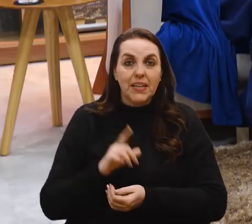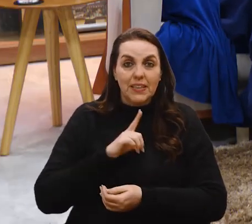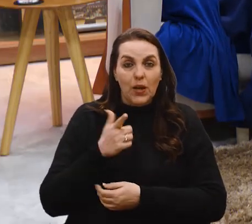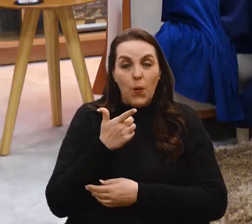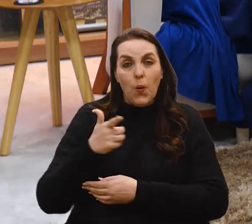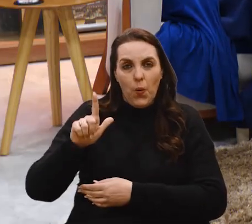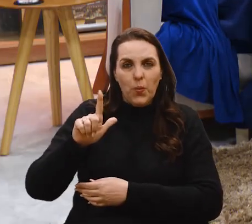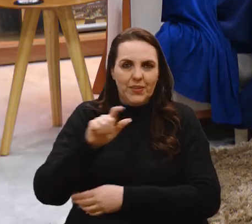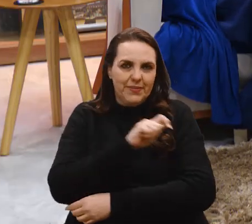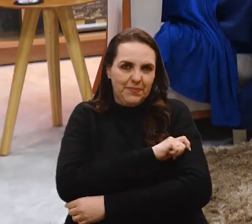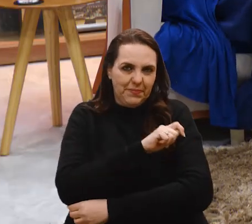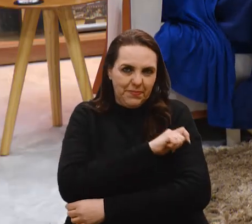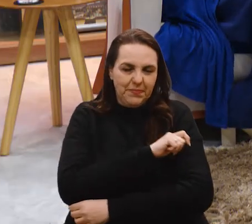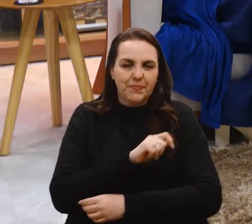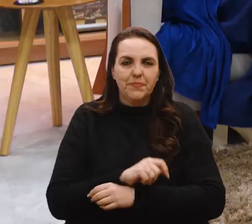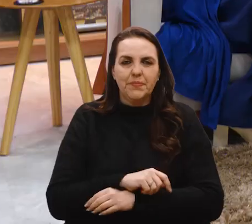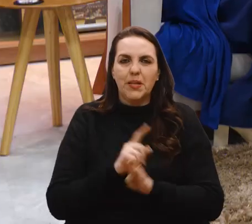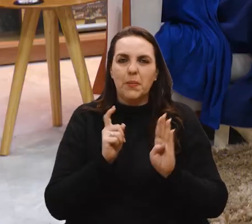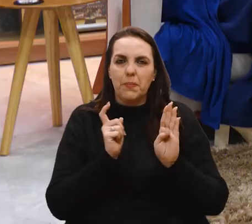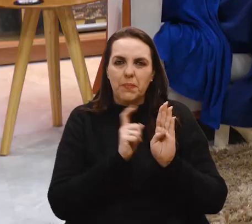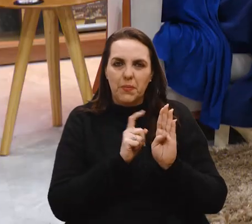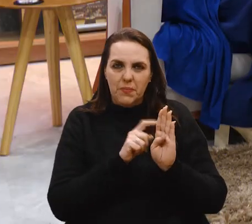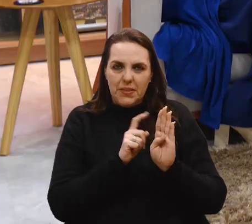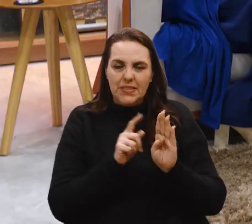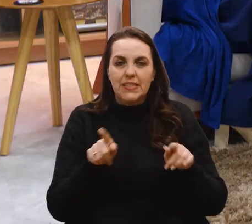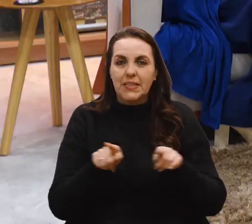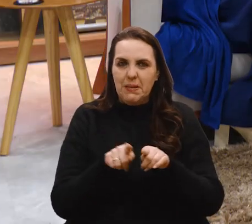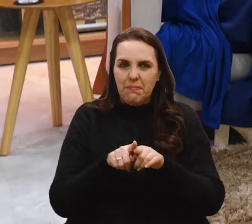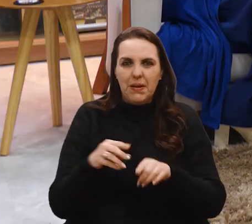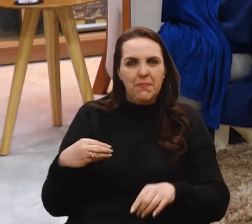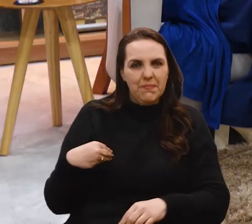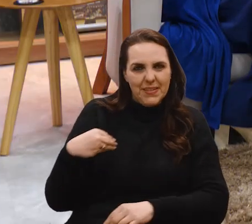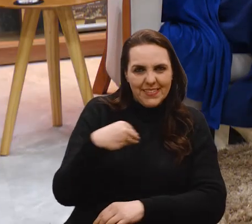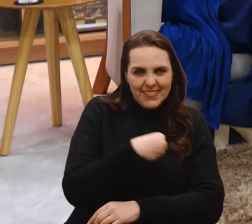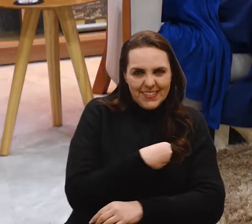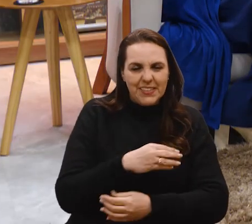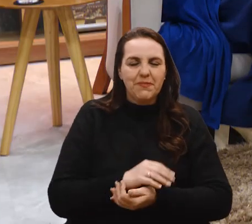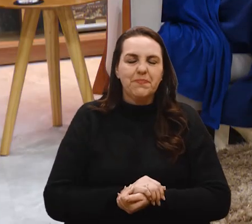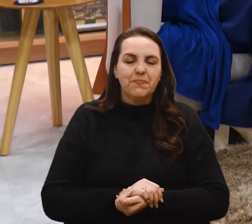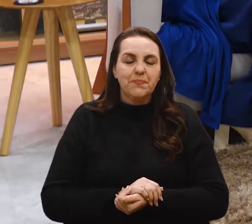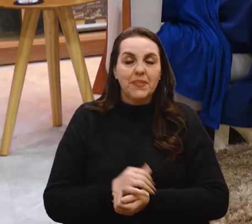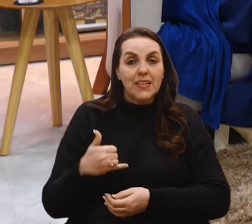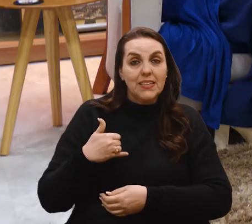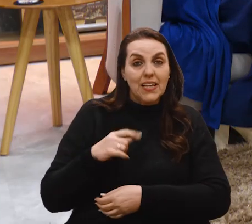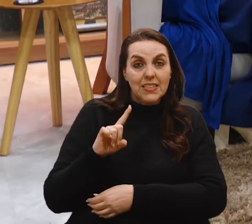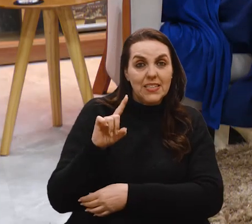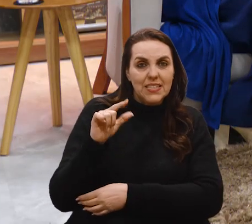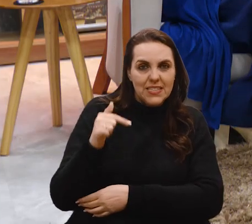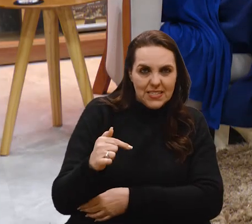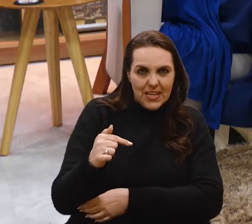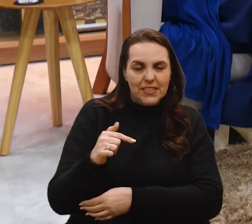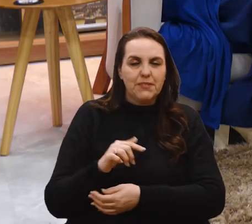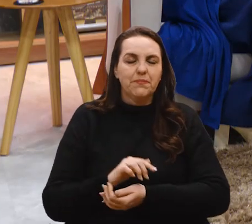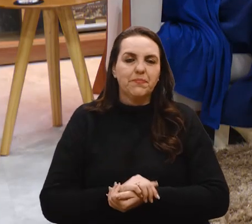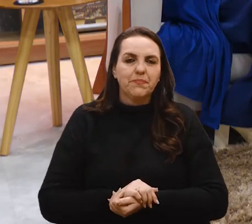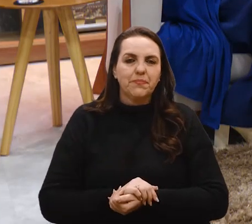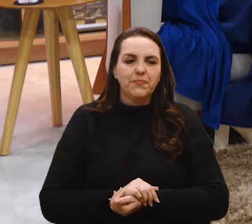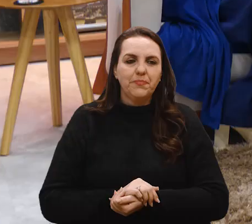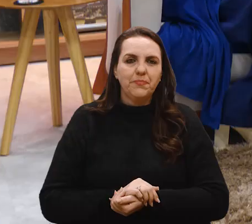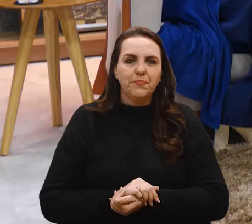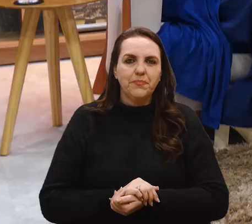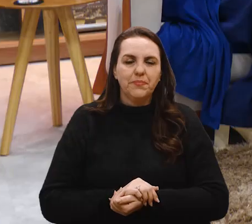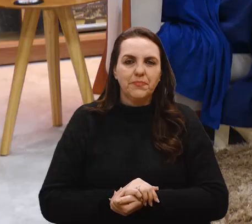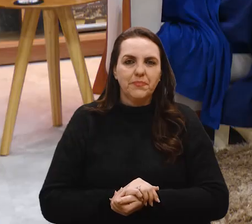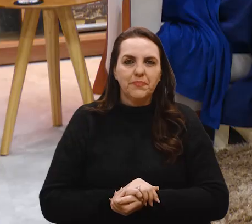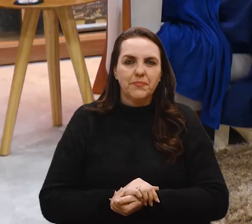estudante aqui, ó, de biomedicina e medicina aos 17 anos.